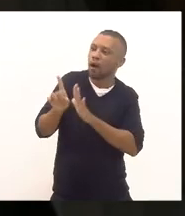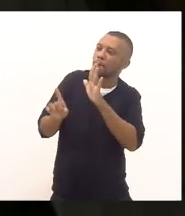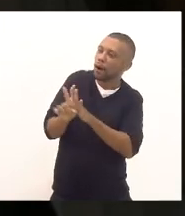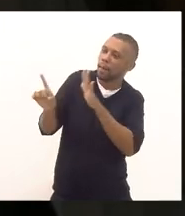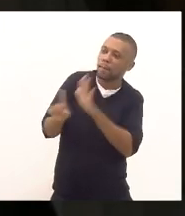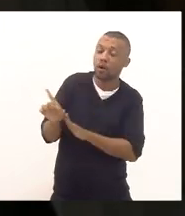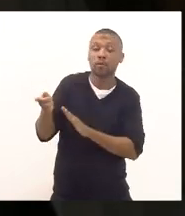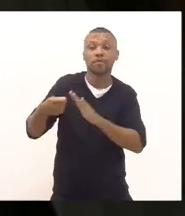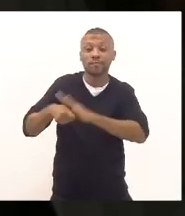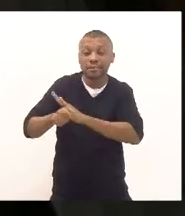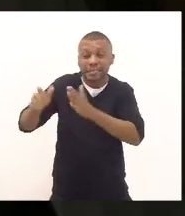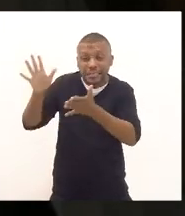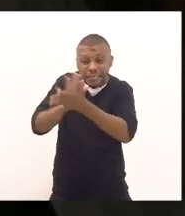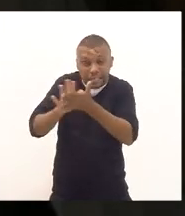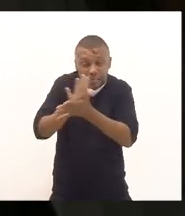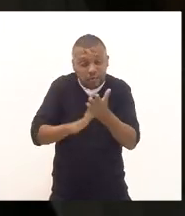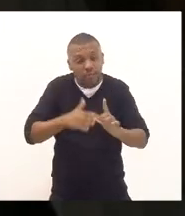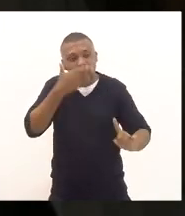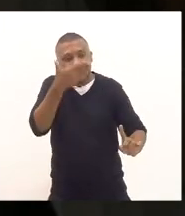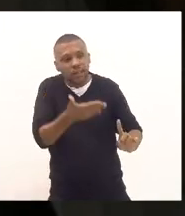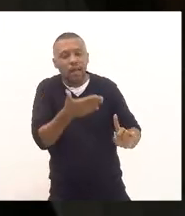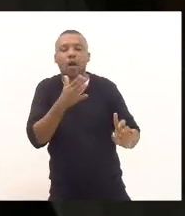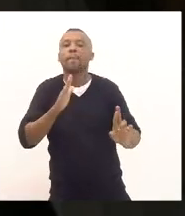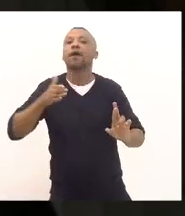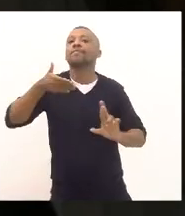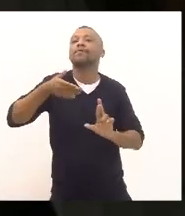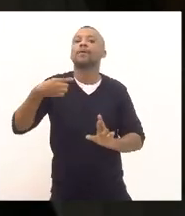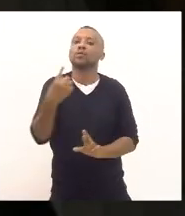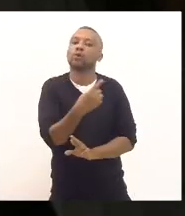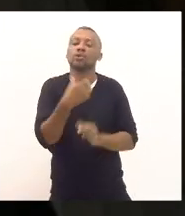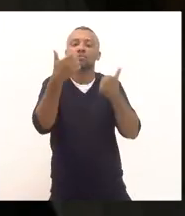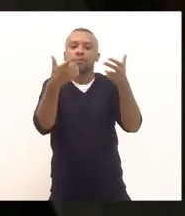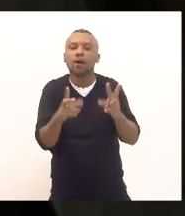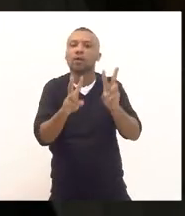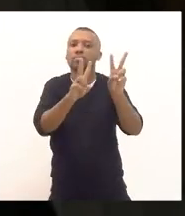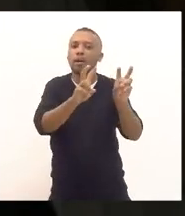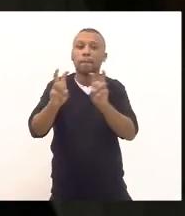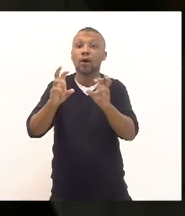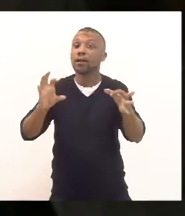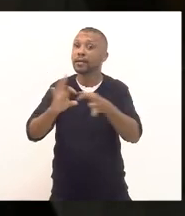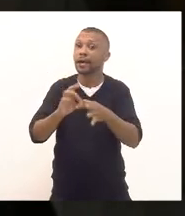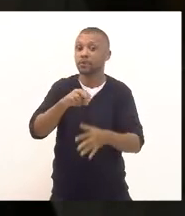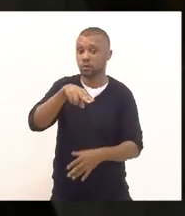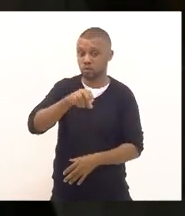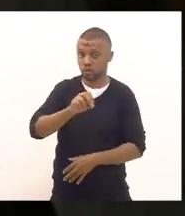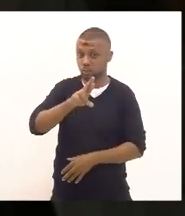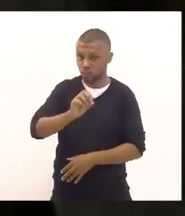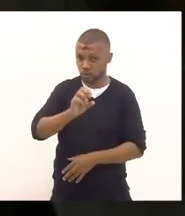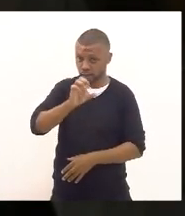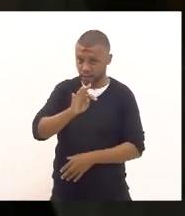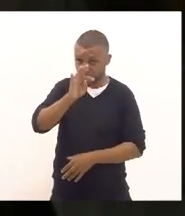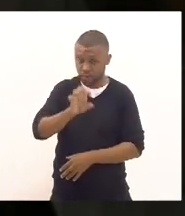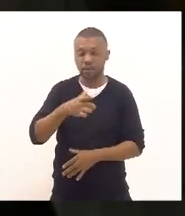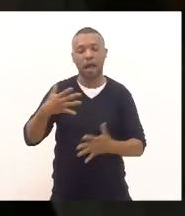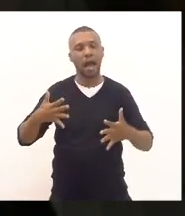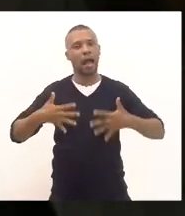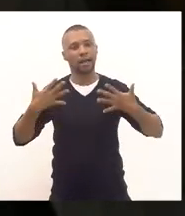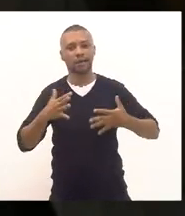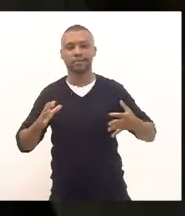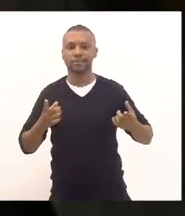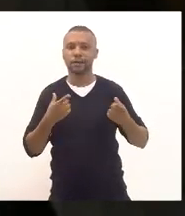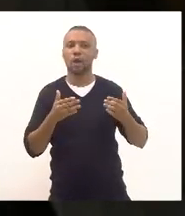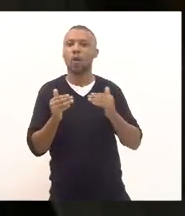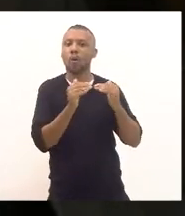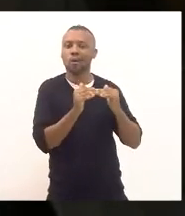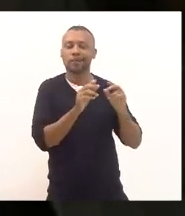aliás e vossa excelência que é uma referência para todos nós aqui quando se trata de assuntos ligados a Noroeste do Estado eu tenho alegria compartilhar com vossa